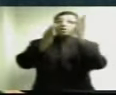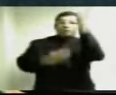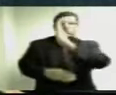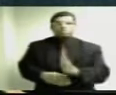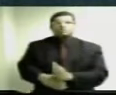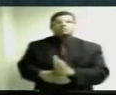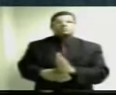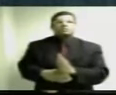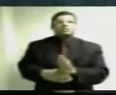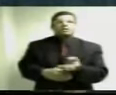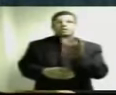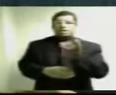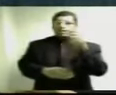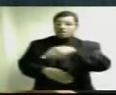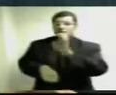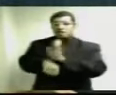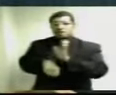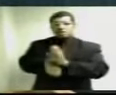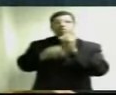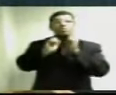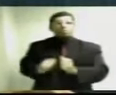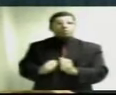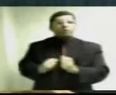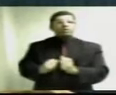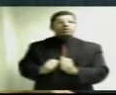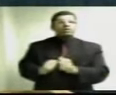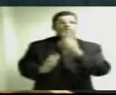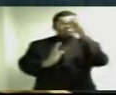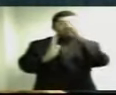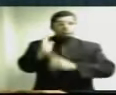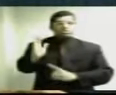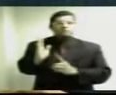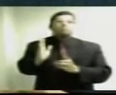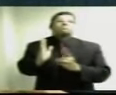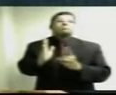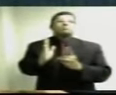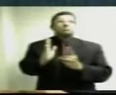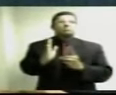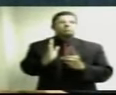país, que esse Estado possa se dar ao direito